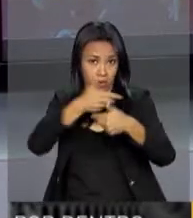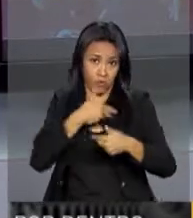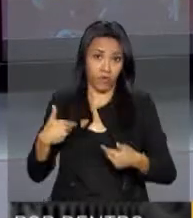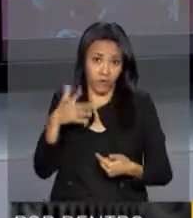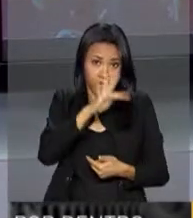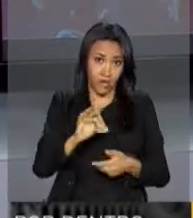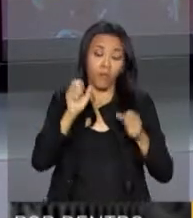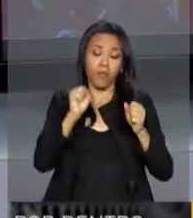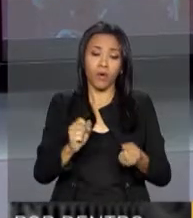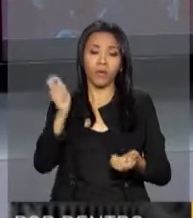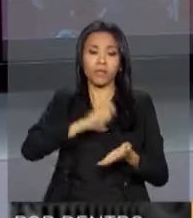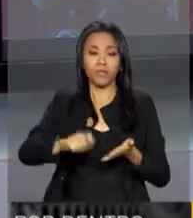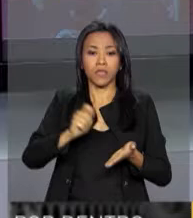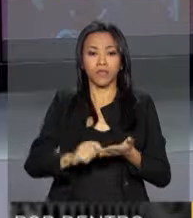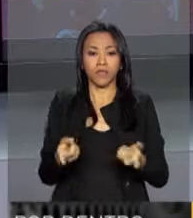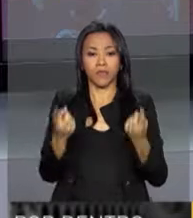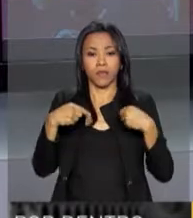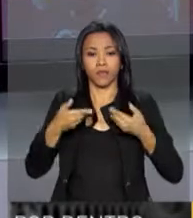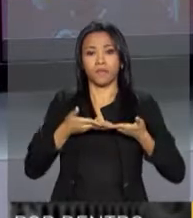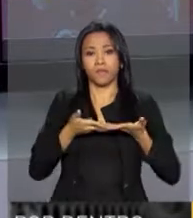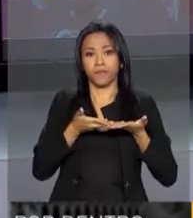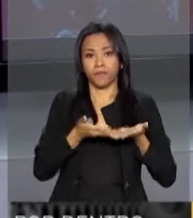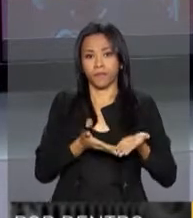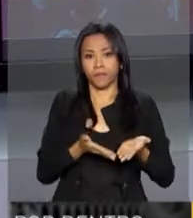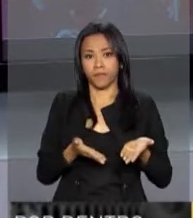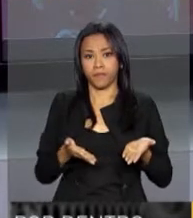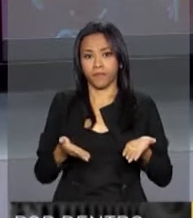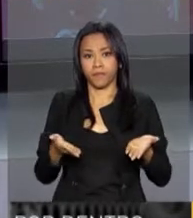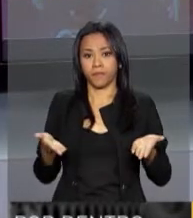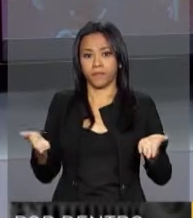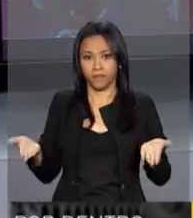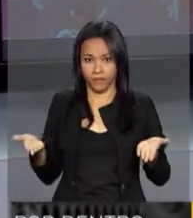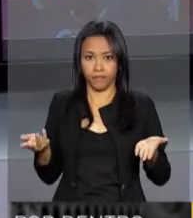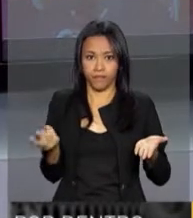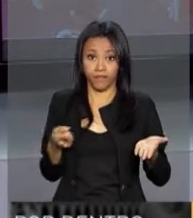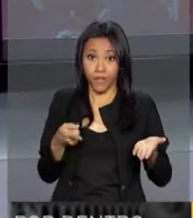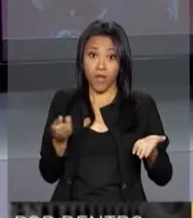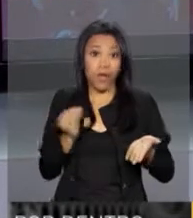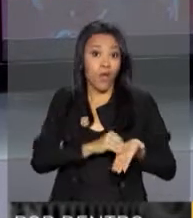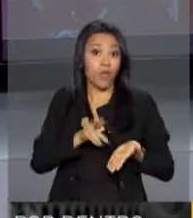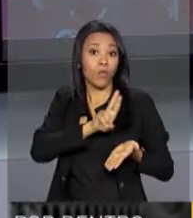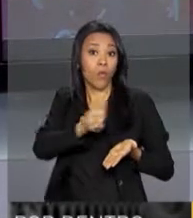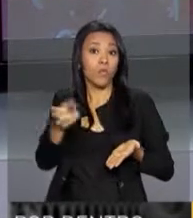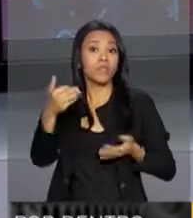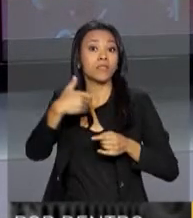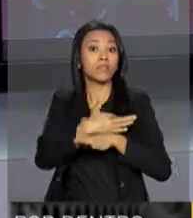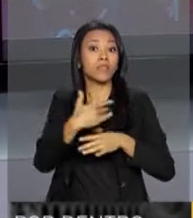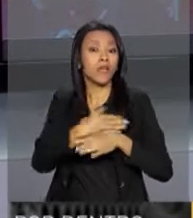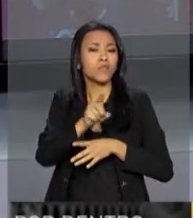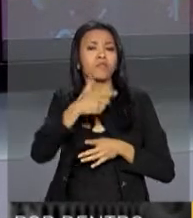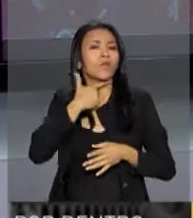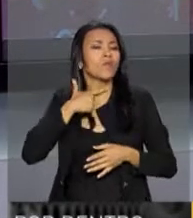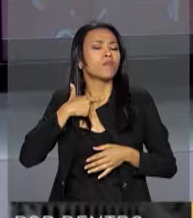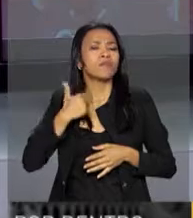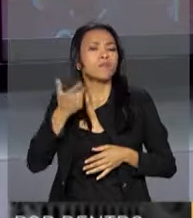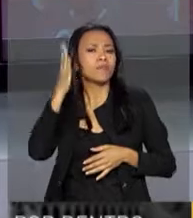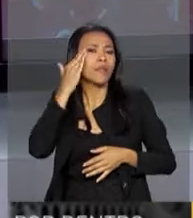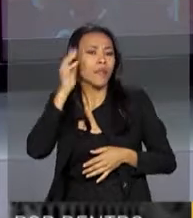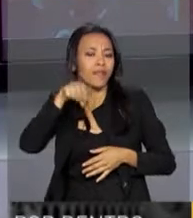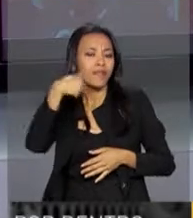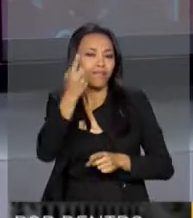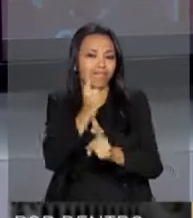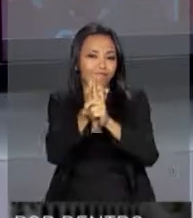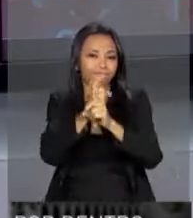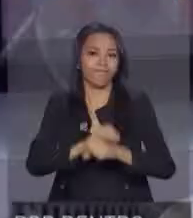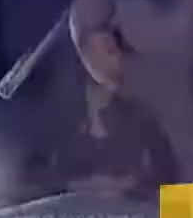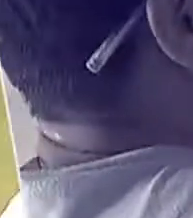escreva para por dentro do governo a roupa presidencia.gov.br informe o nome à cidade o que você gostaria de saber até a